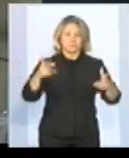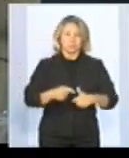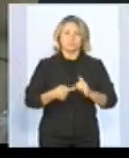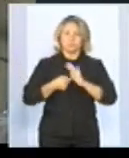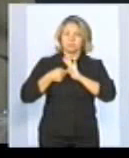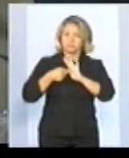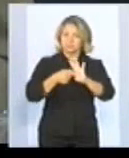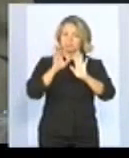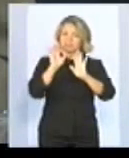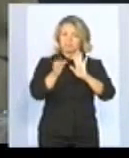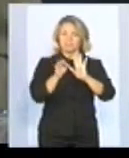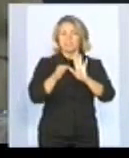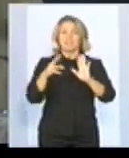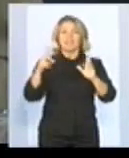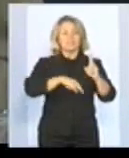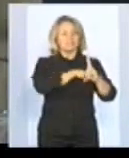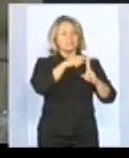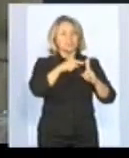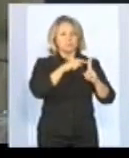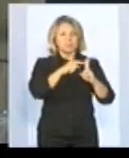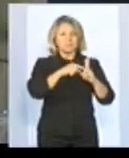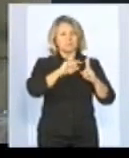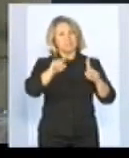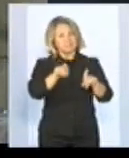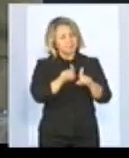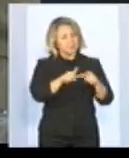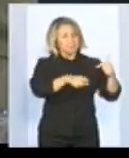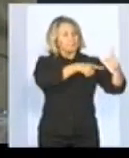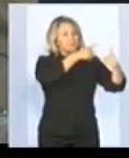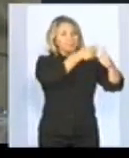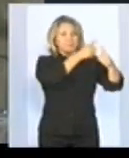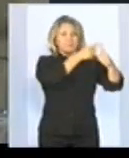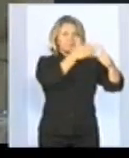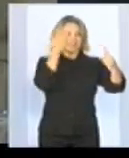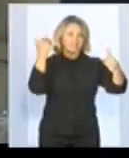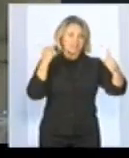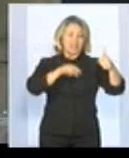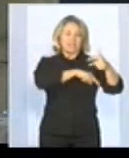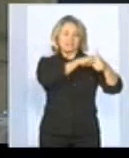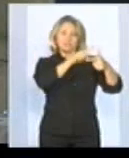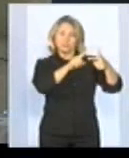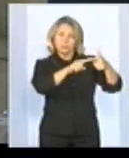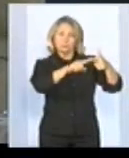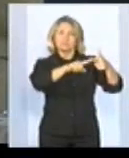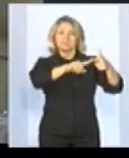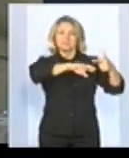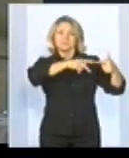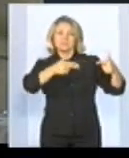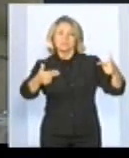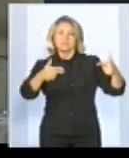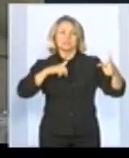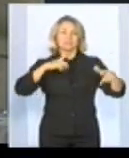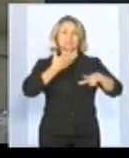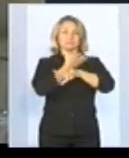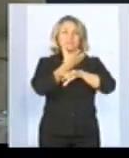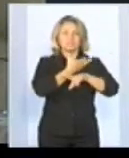nessa direção. E as duas medidas, e essas primeiras relacionadas à última milha, as outras medidas relacionadas à questão do